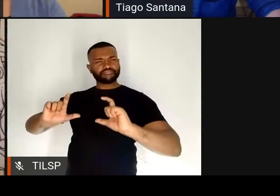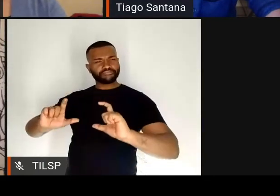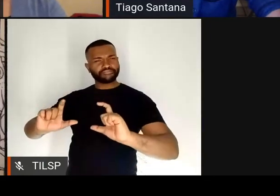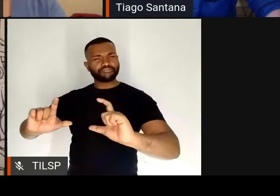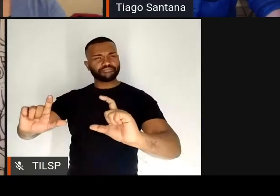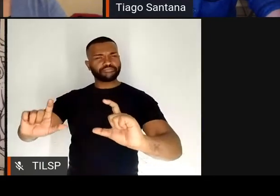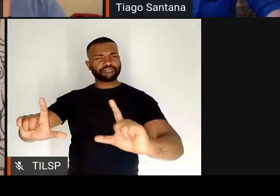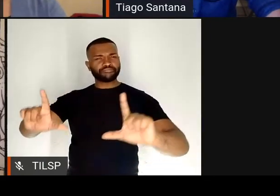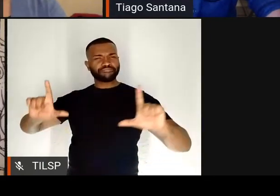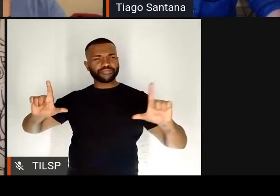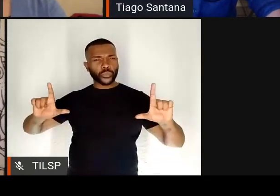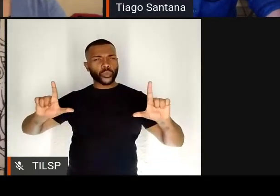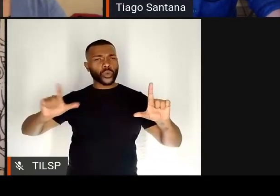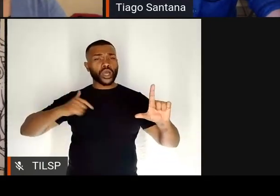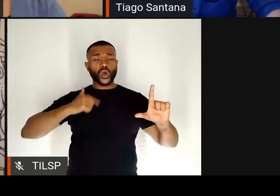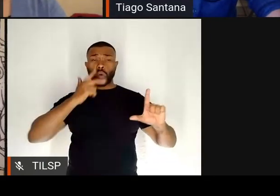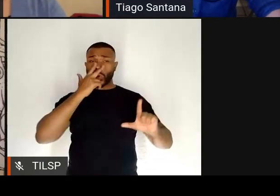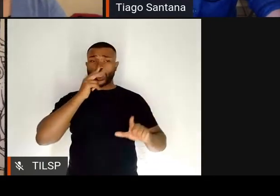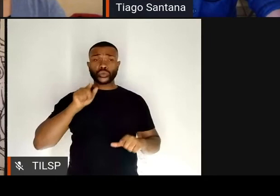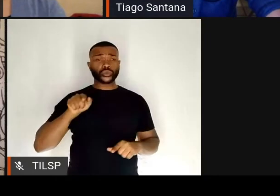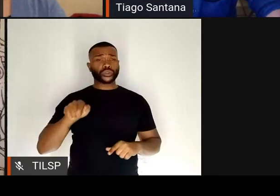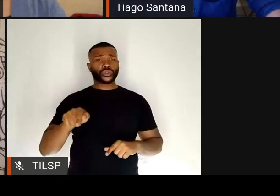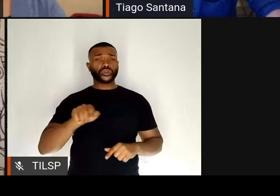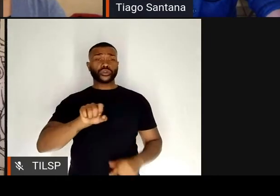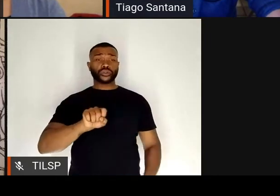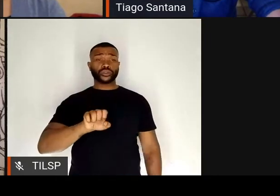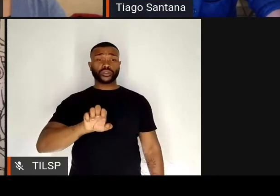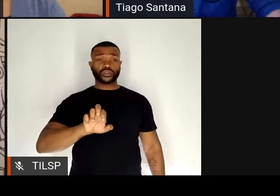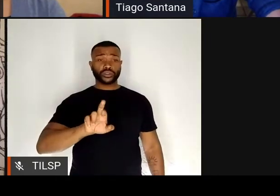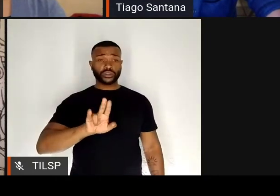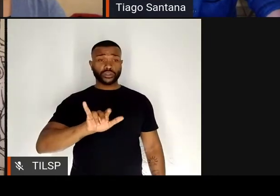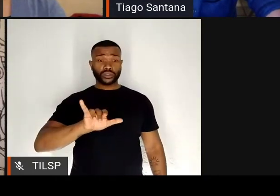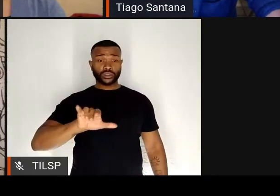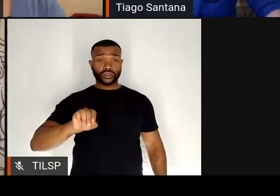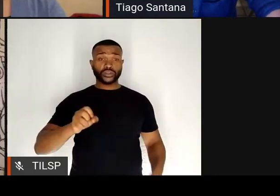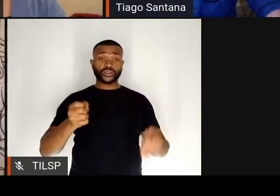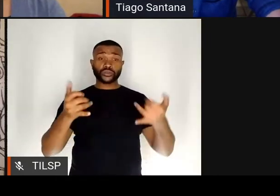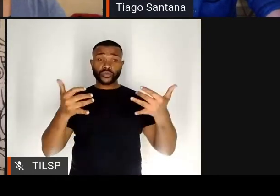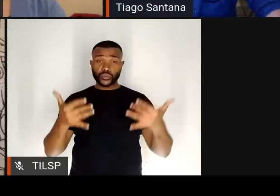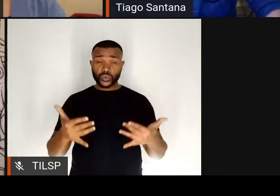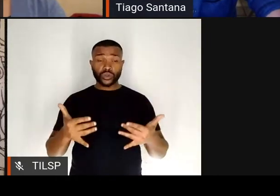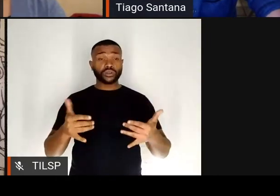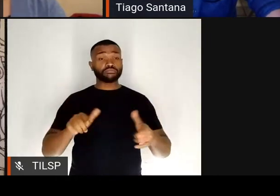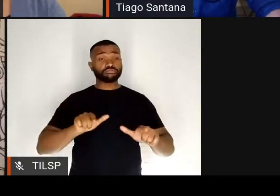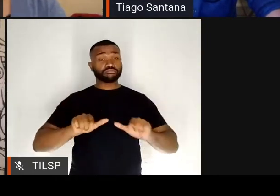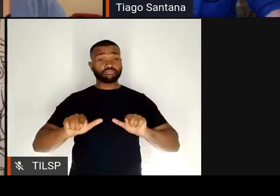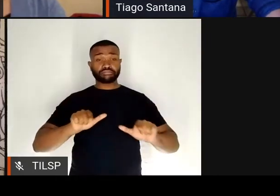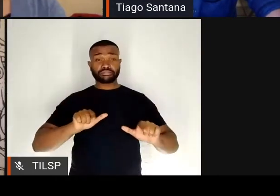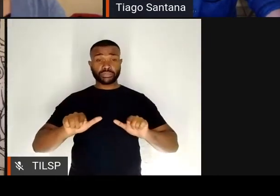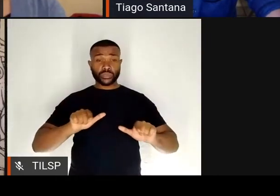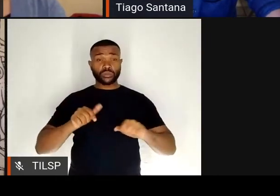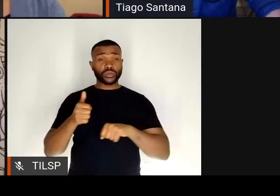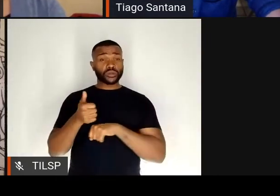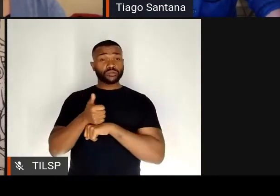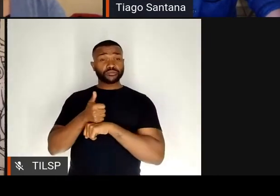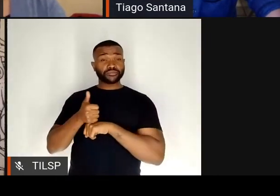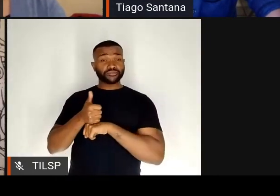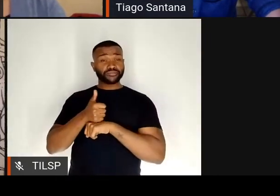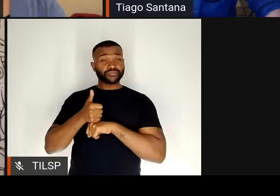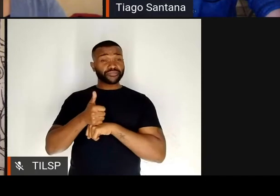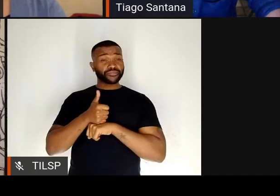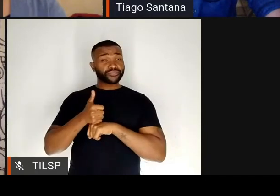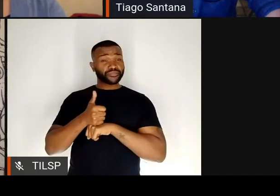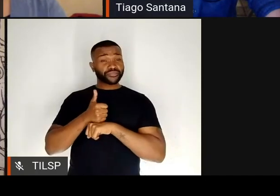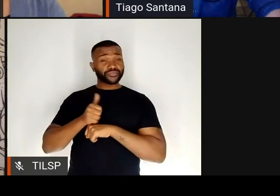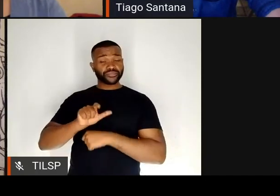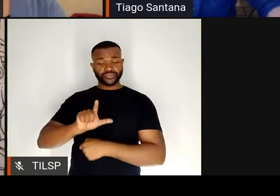eu acho que é isso que o Sérgio pontuou mesmo, é o ofício da profissão, né, que o